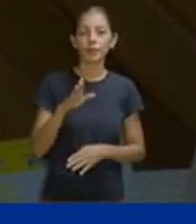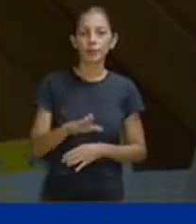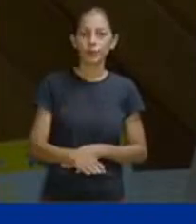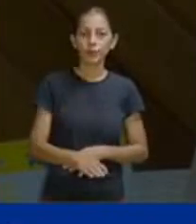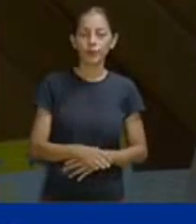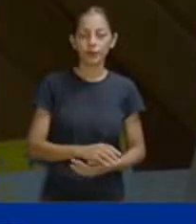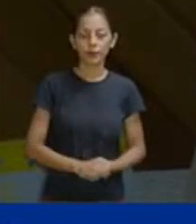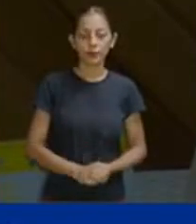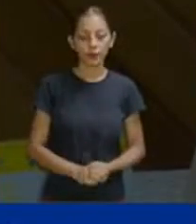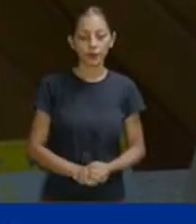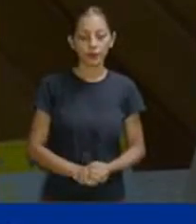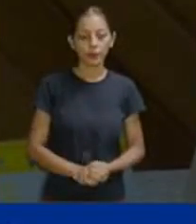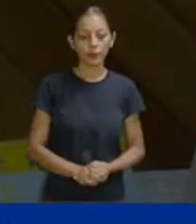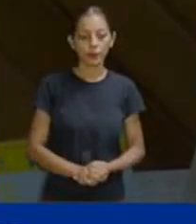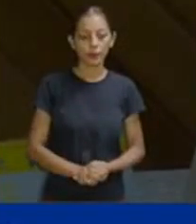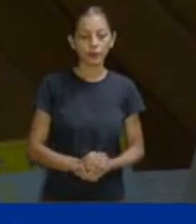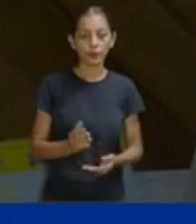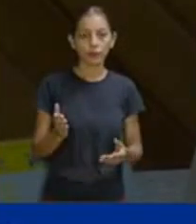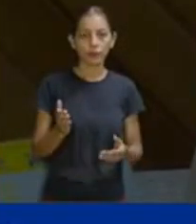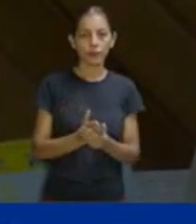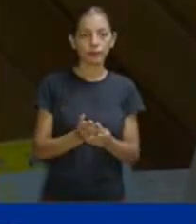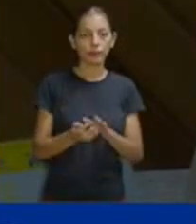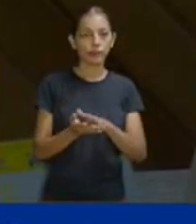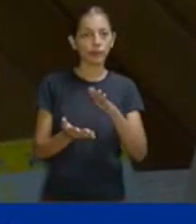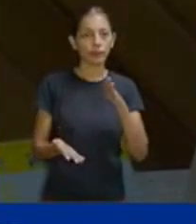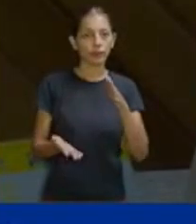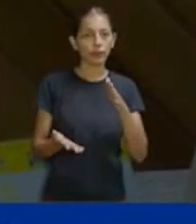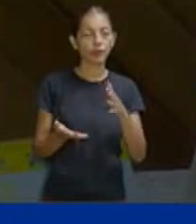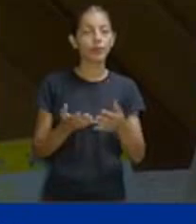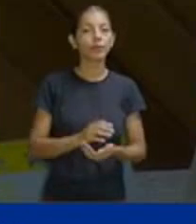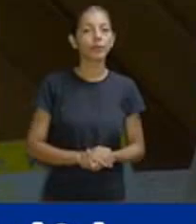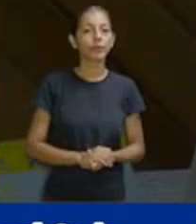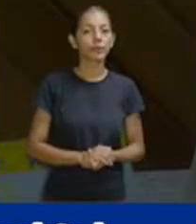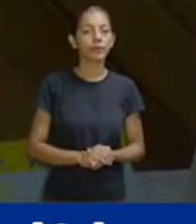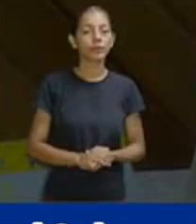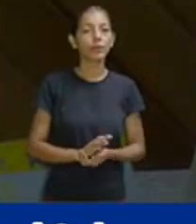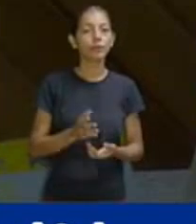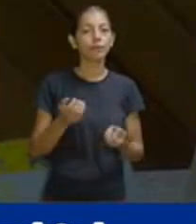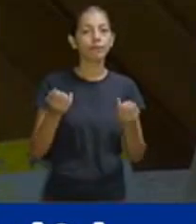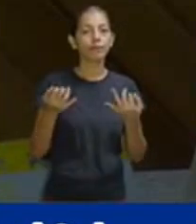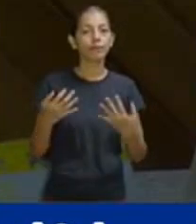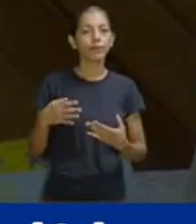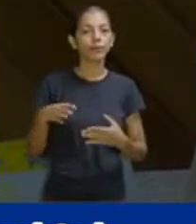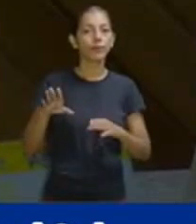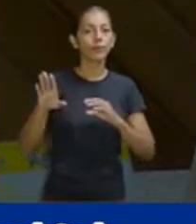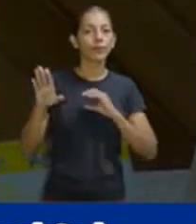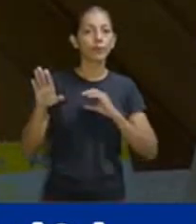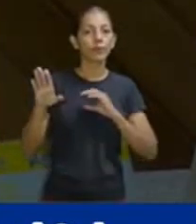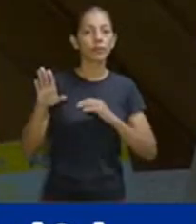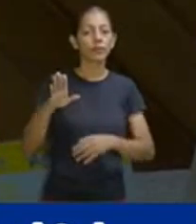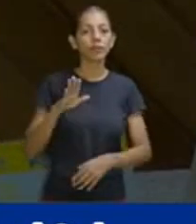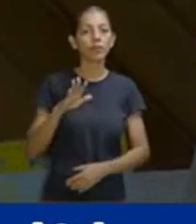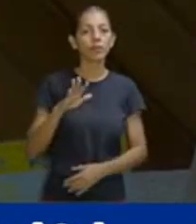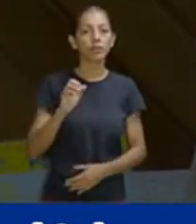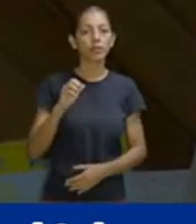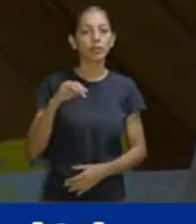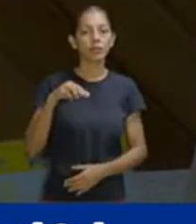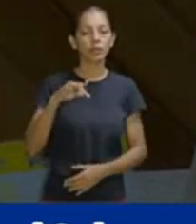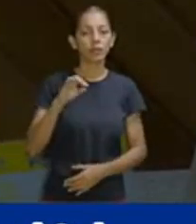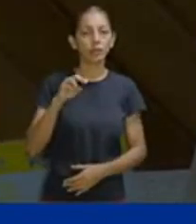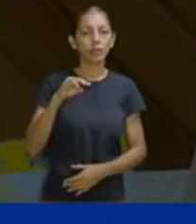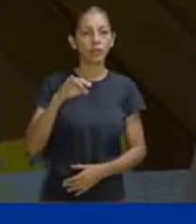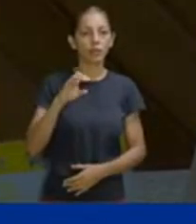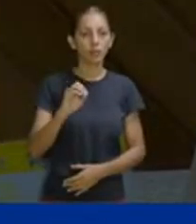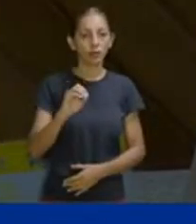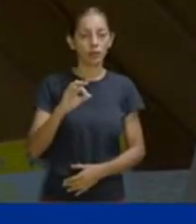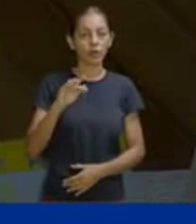ponta. Usa leve os autos de maquiagem, recurso batom rosa eleitoral claro e traz toga interposto por Antônio Paulo de Oliveira Furlan, em face de sentença